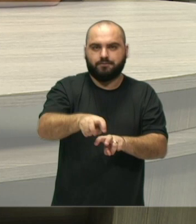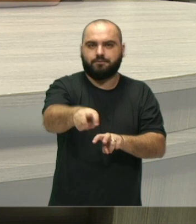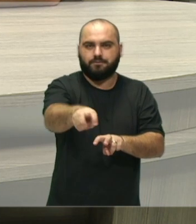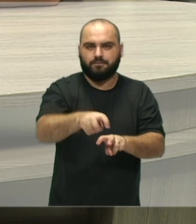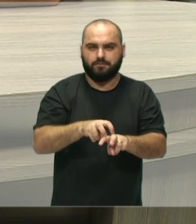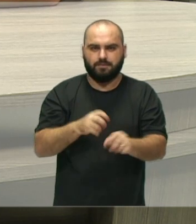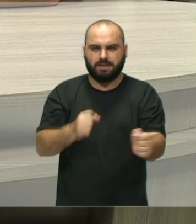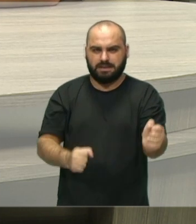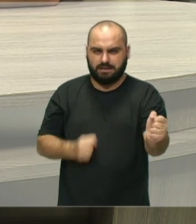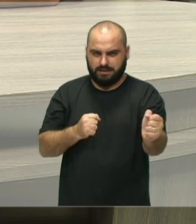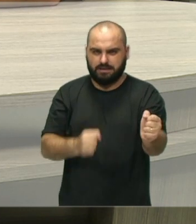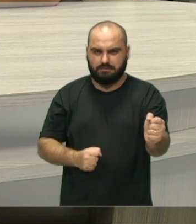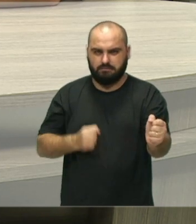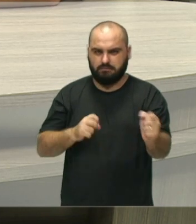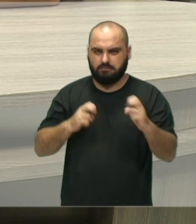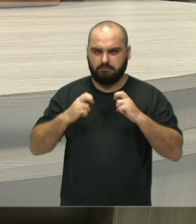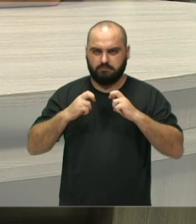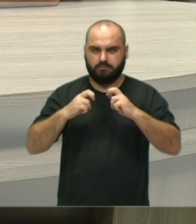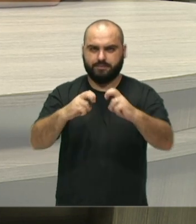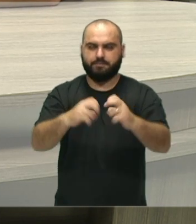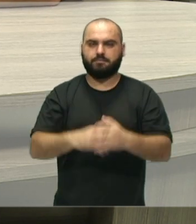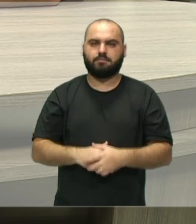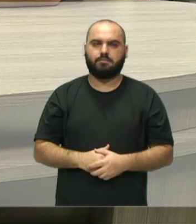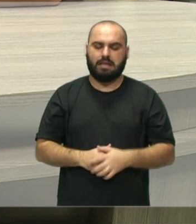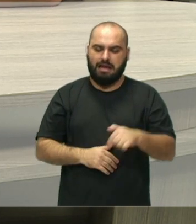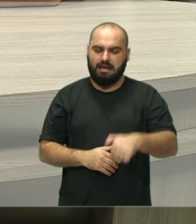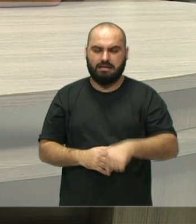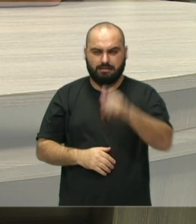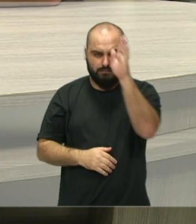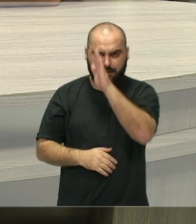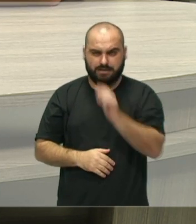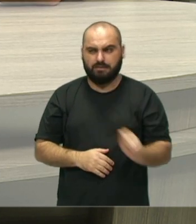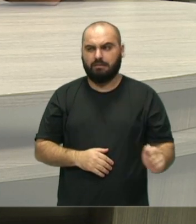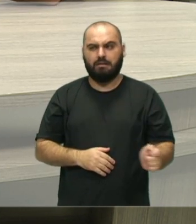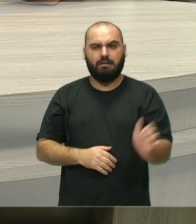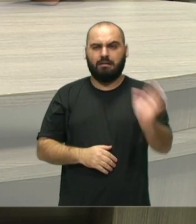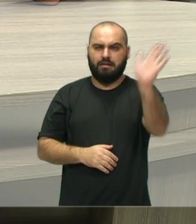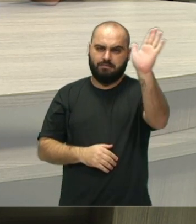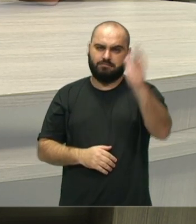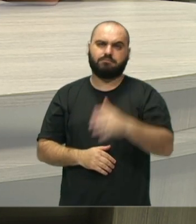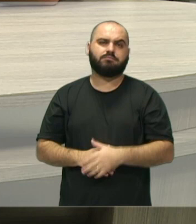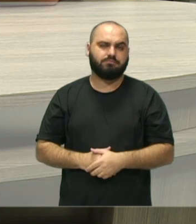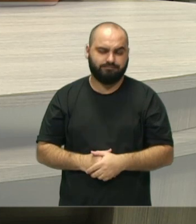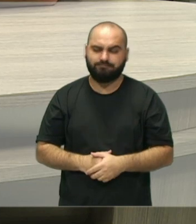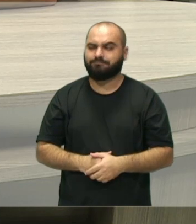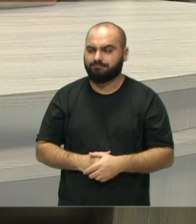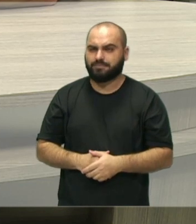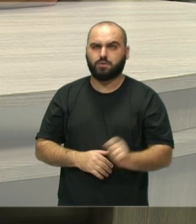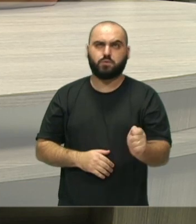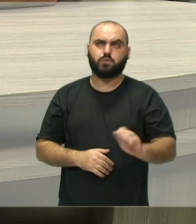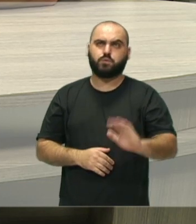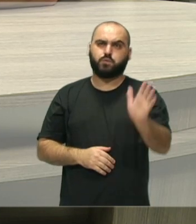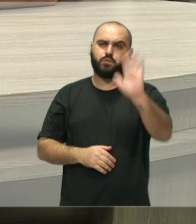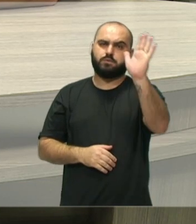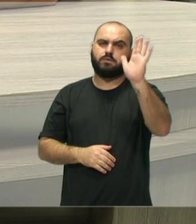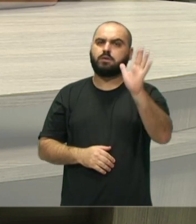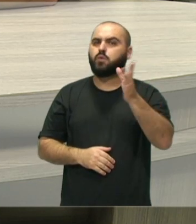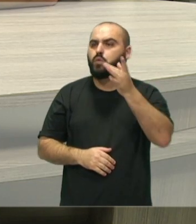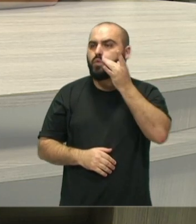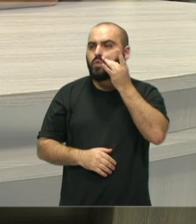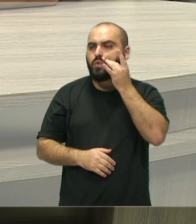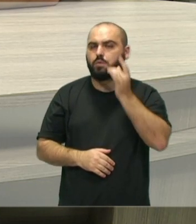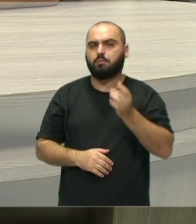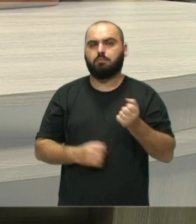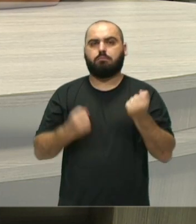veículo elétrico sobre trilho no Brasil são muito caros. E isso elevaria e sacrificaria muito o custo do transporte